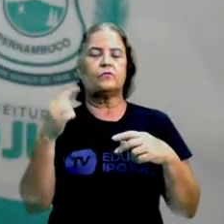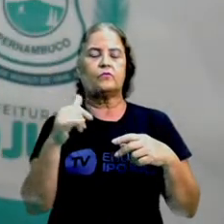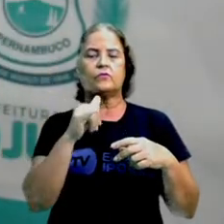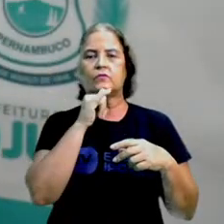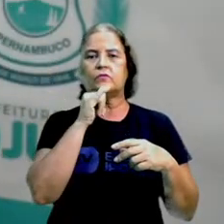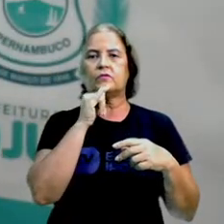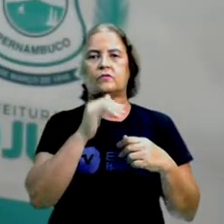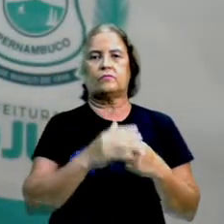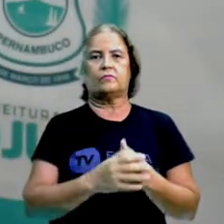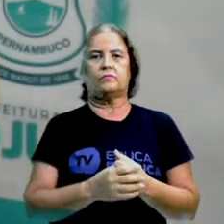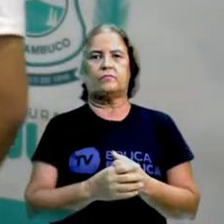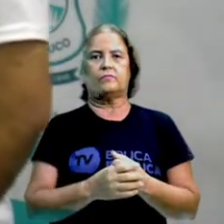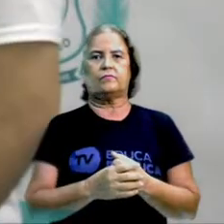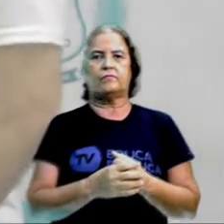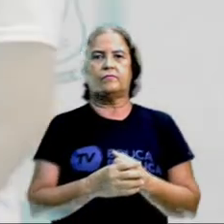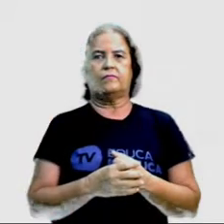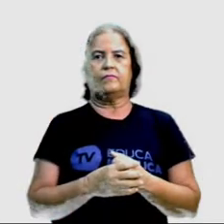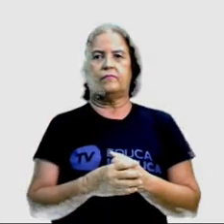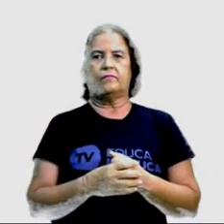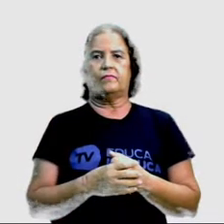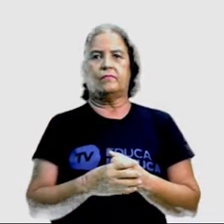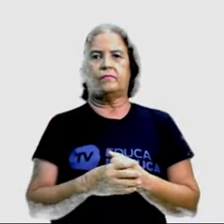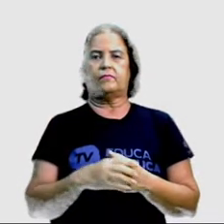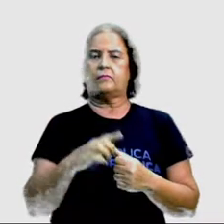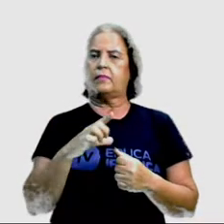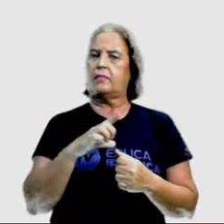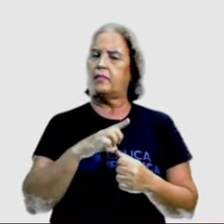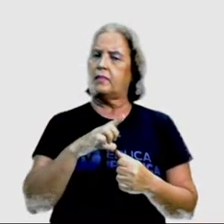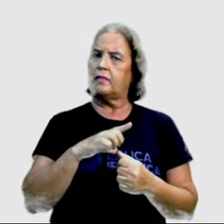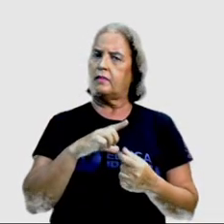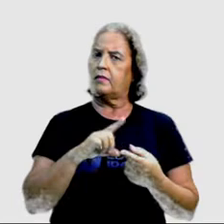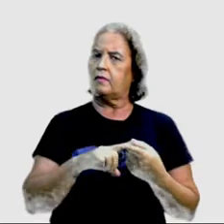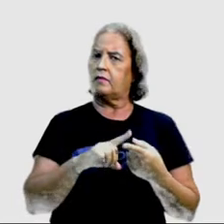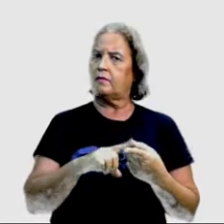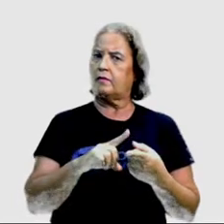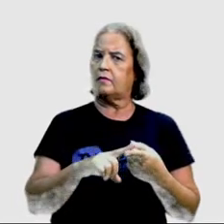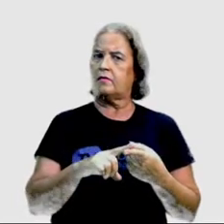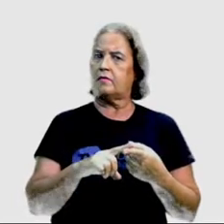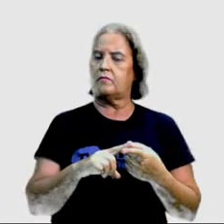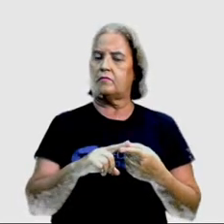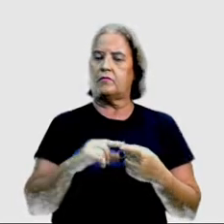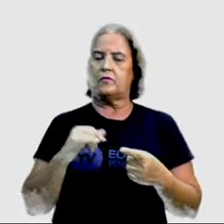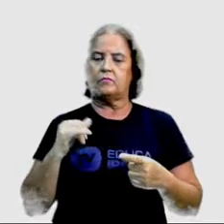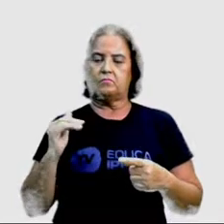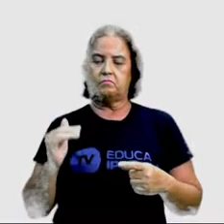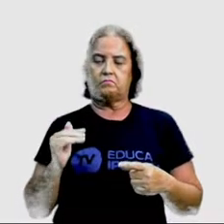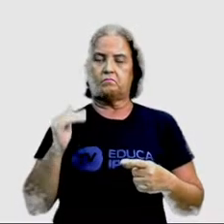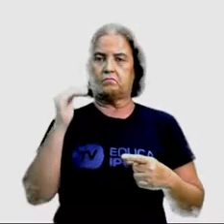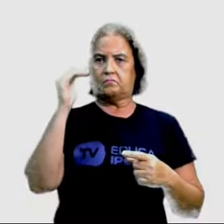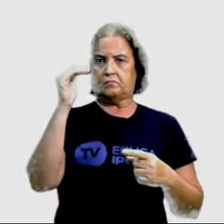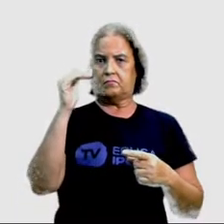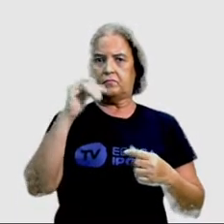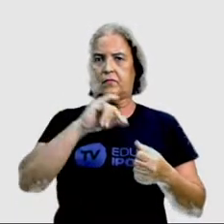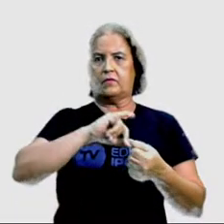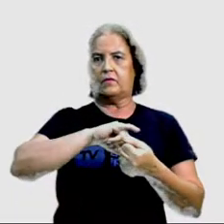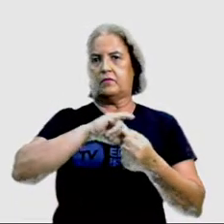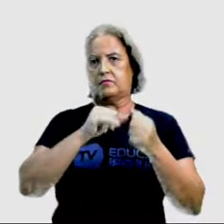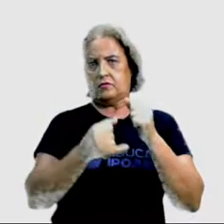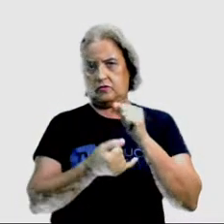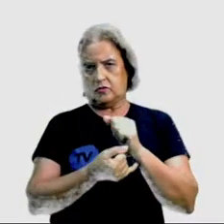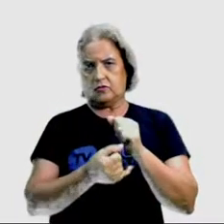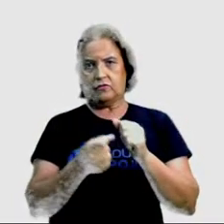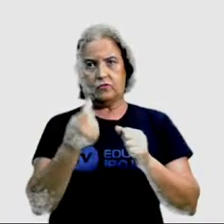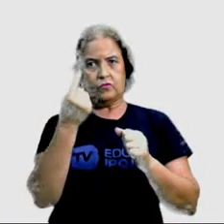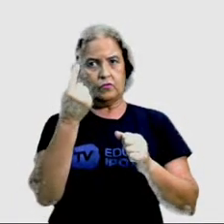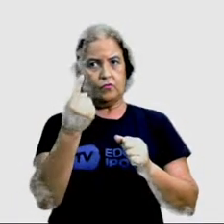Ok, bora lá. Então, existe também o comparativo de superioridade de adjetivos de uma